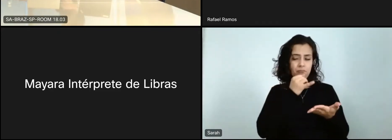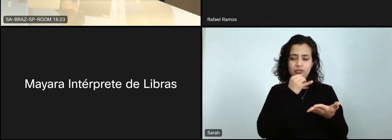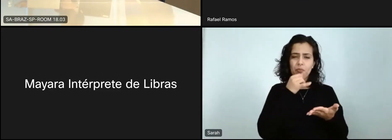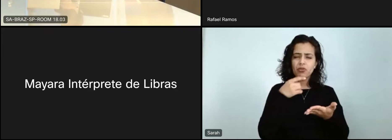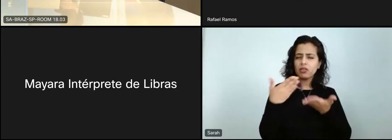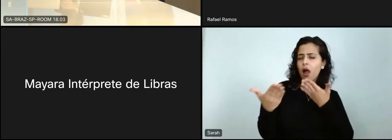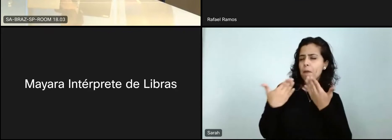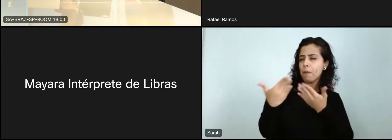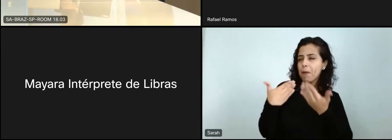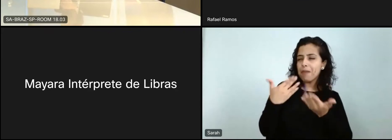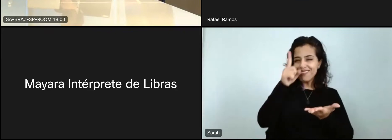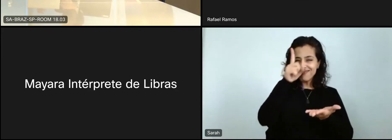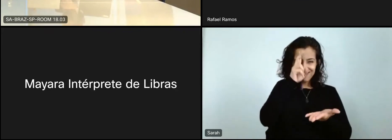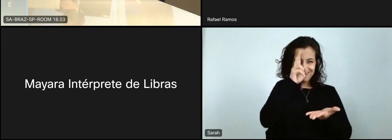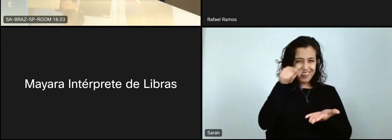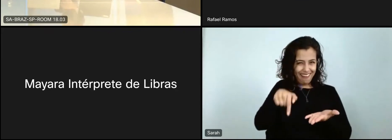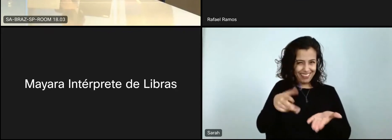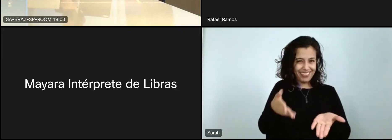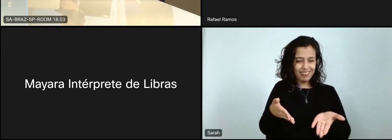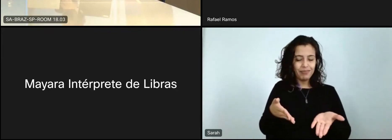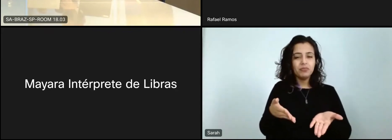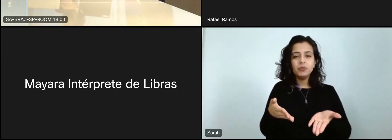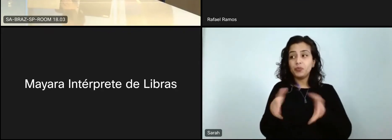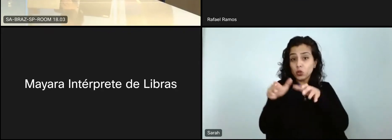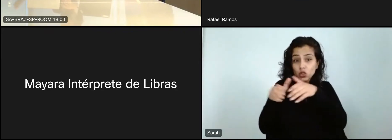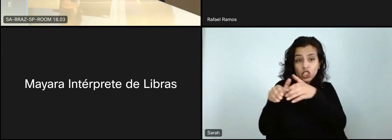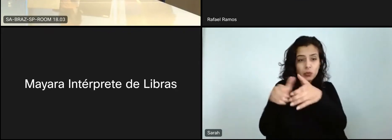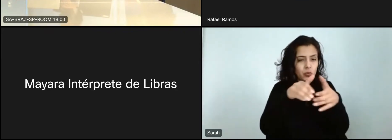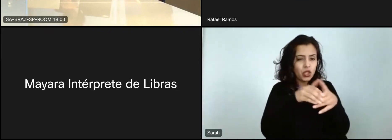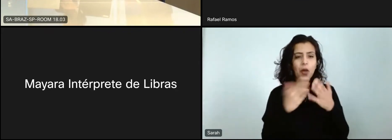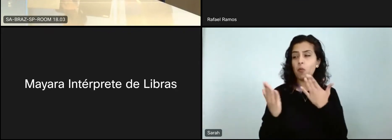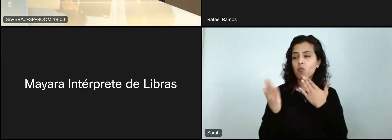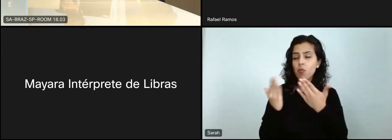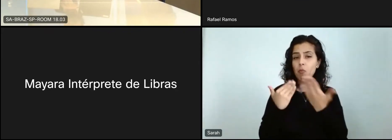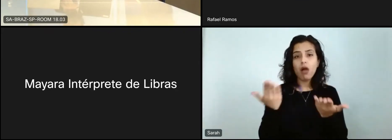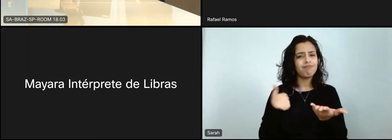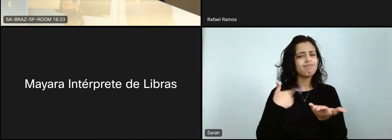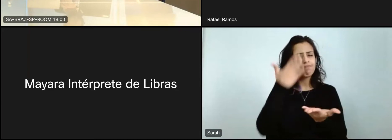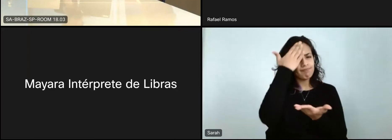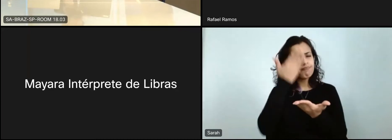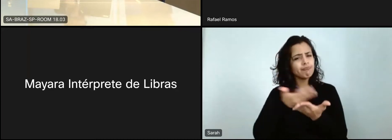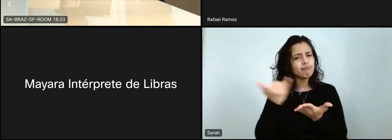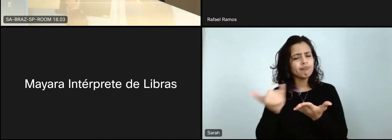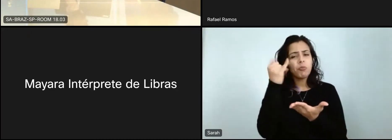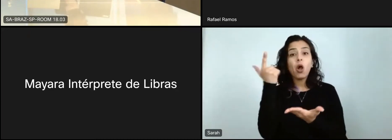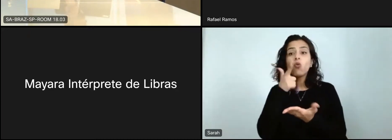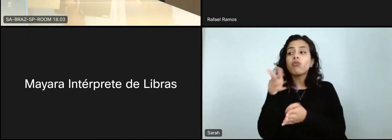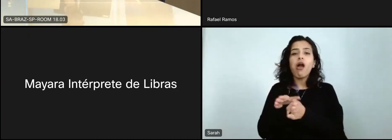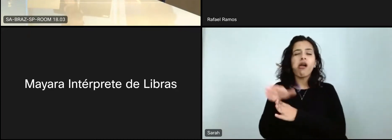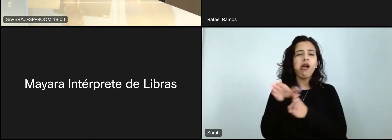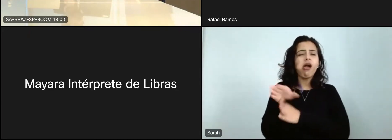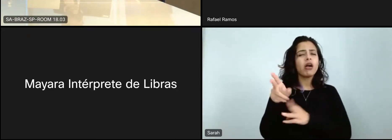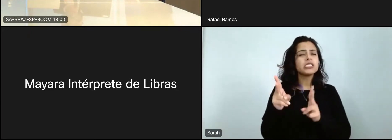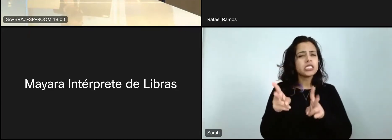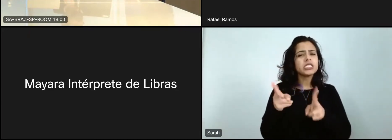gente tem com os outros times de BRG de outras seguradoras, acabam para fomentar a discussão e acabar